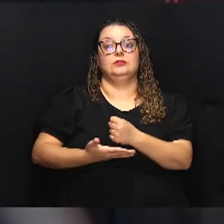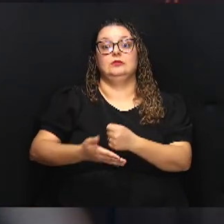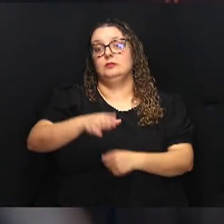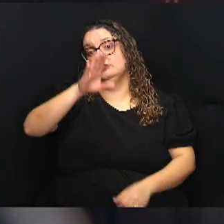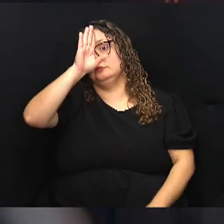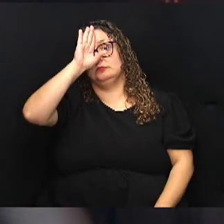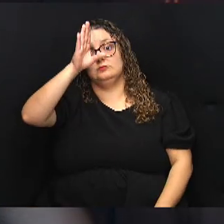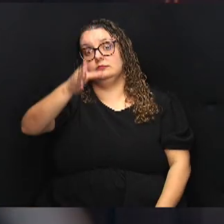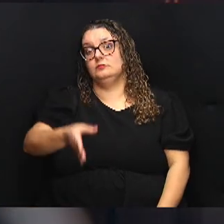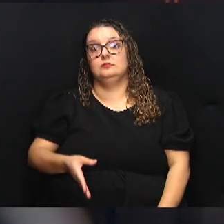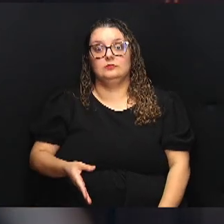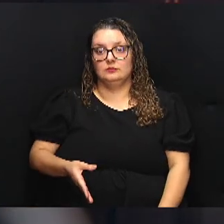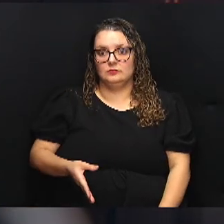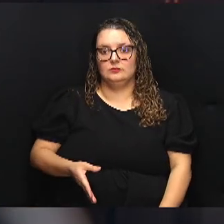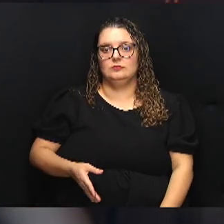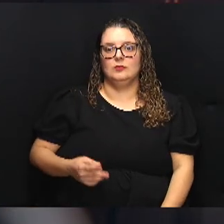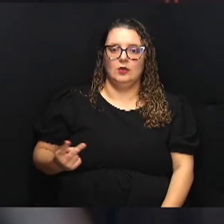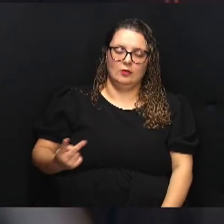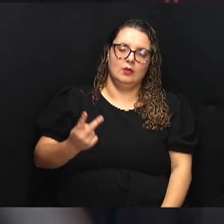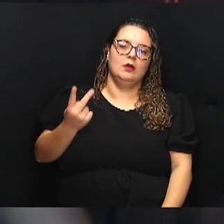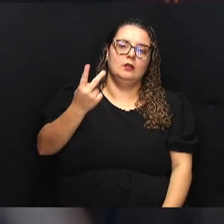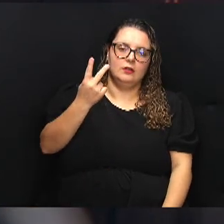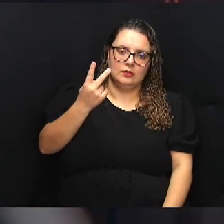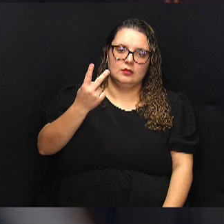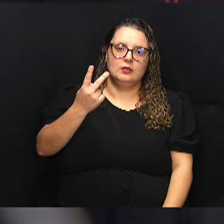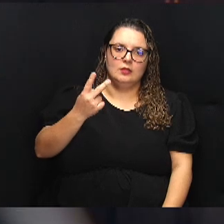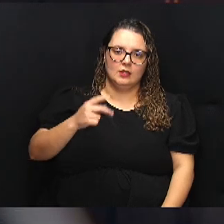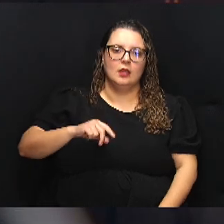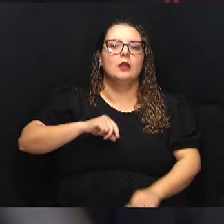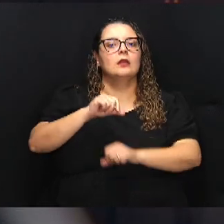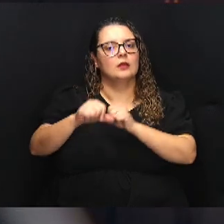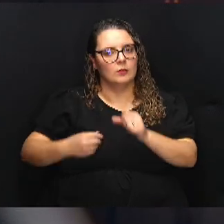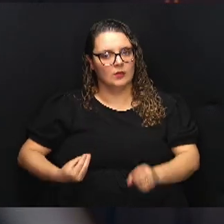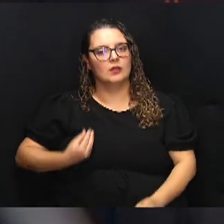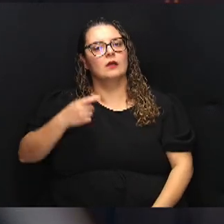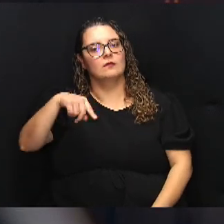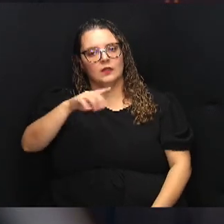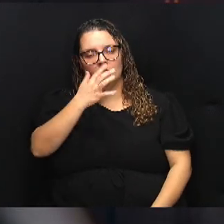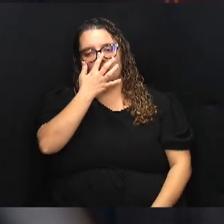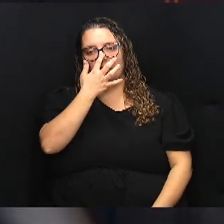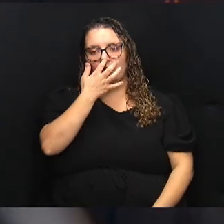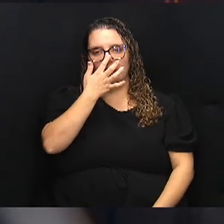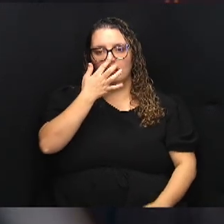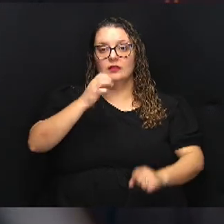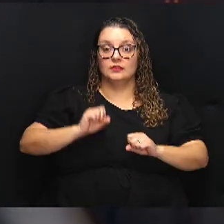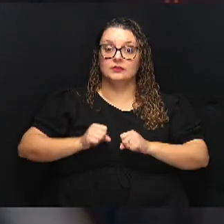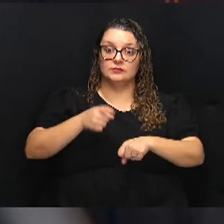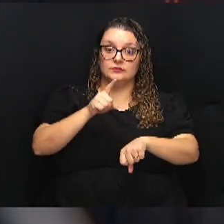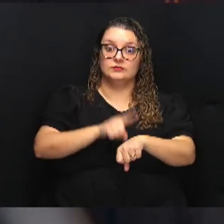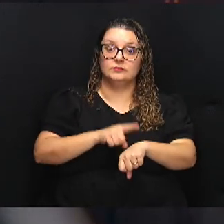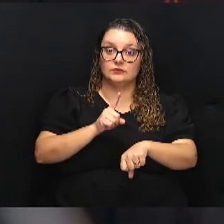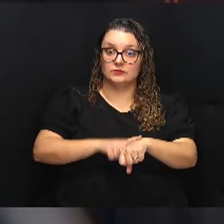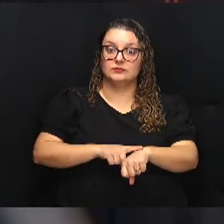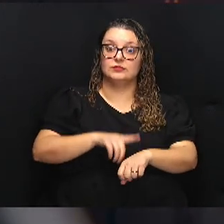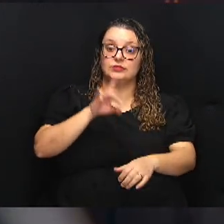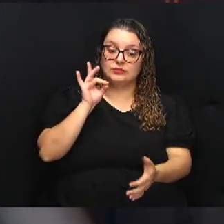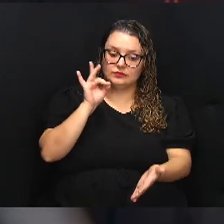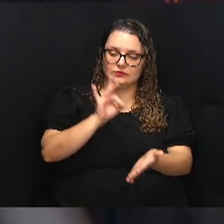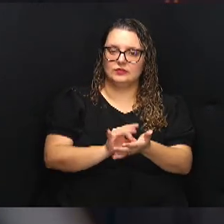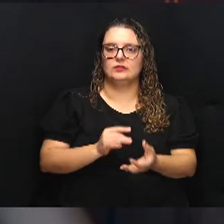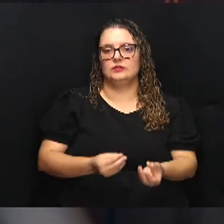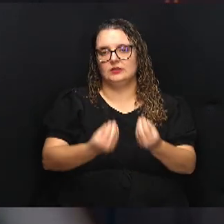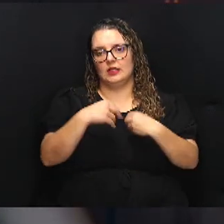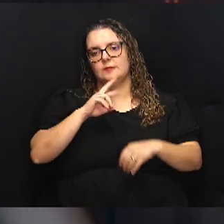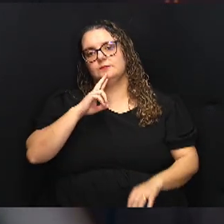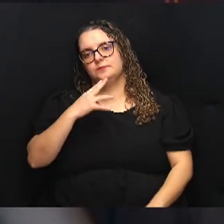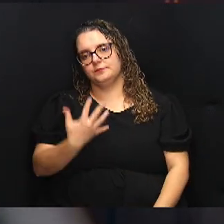mais valioso e que muda a vida de vocês. Dediquem tempo àquilo que de fato lhes traz resultado,